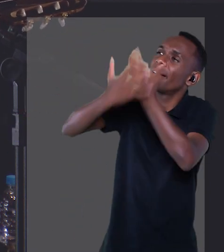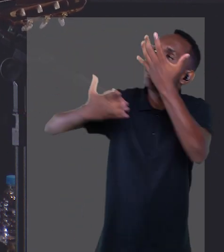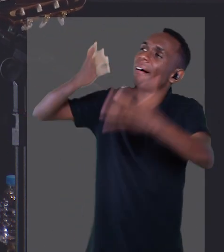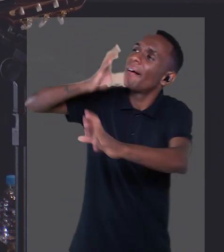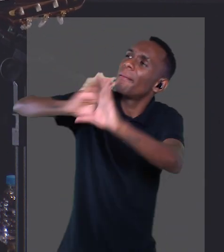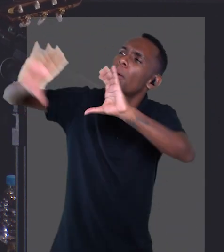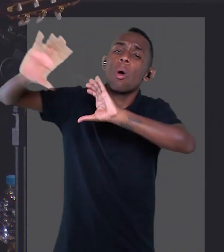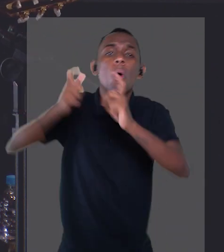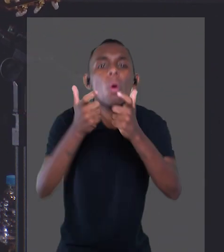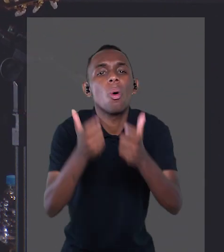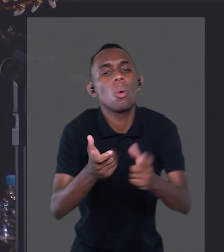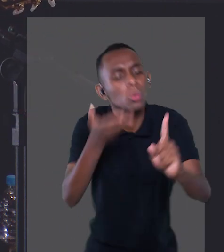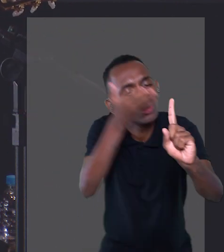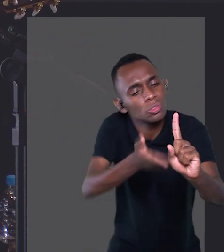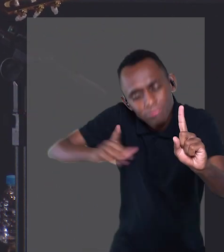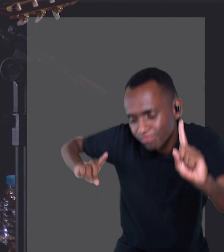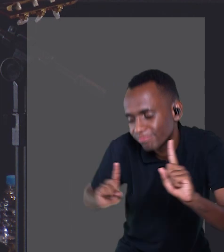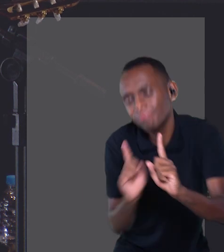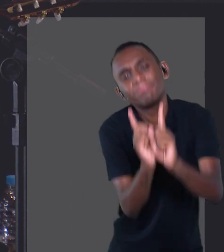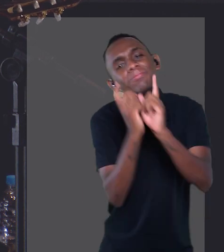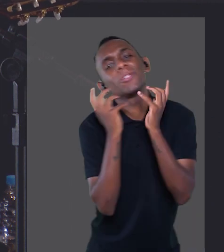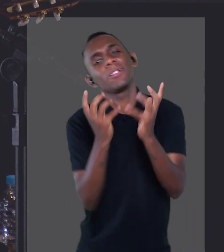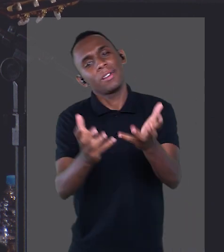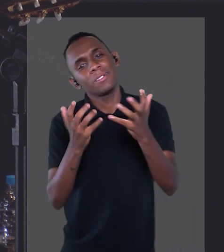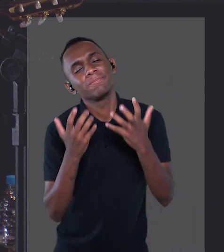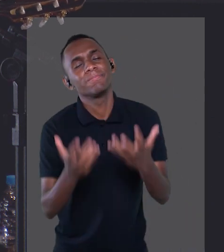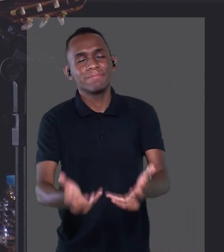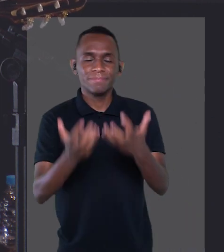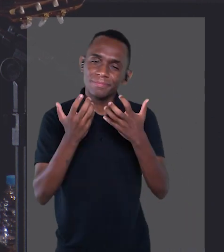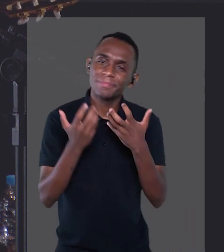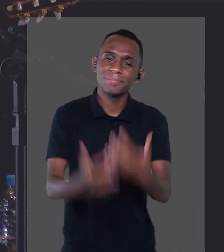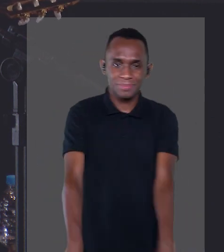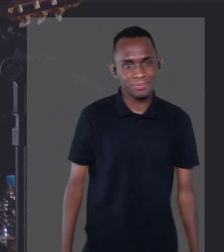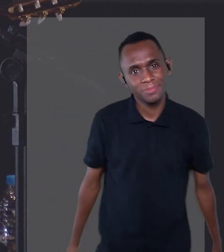melodia. Onde estiver eu vou estar,